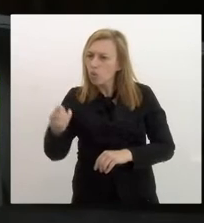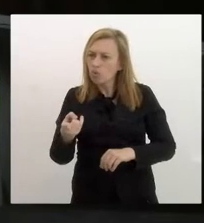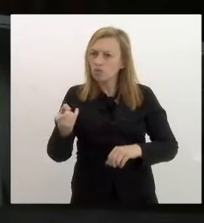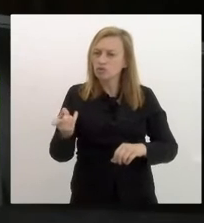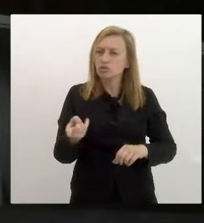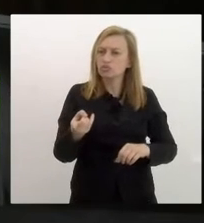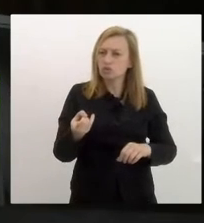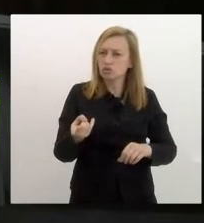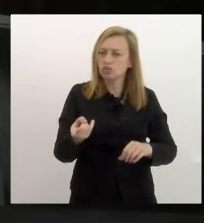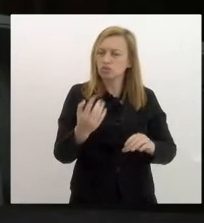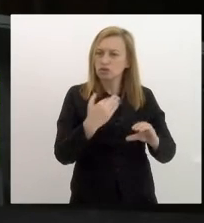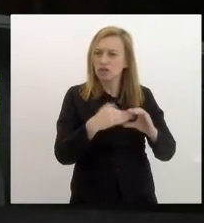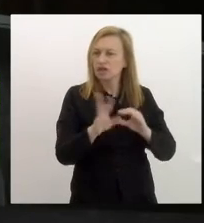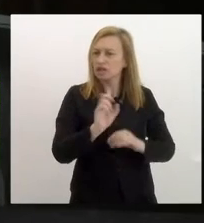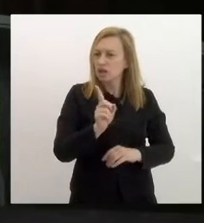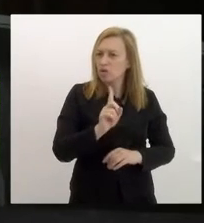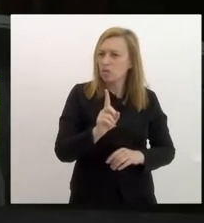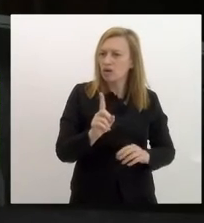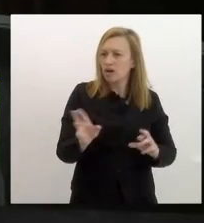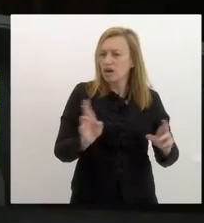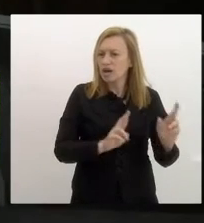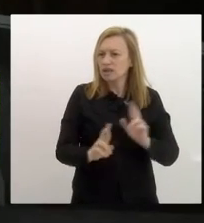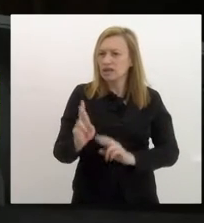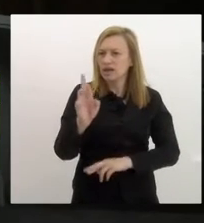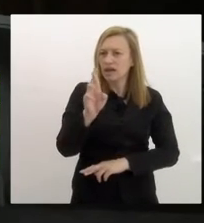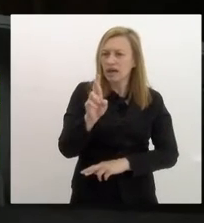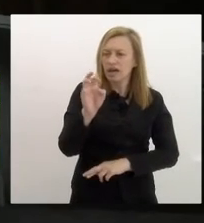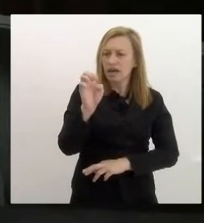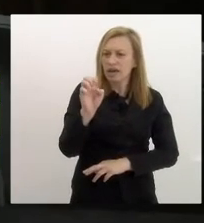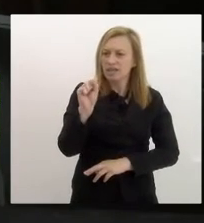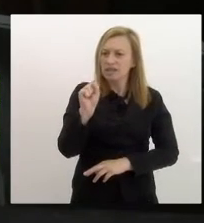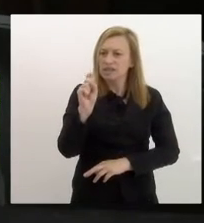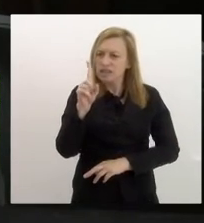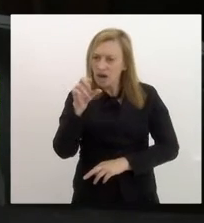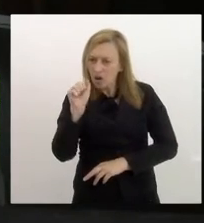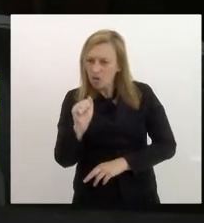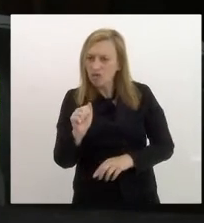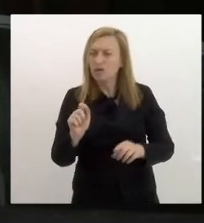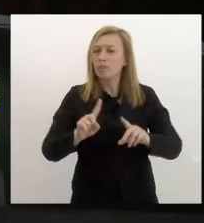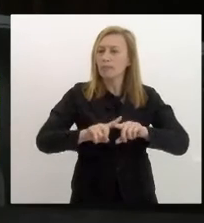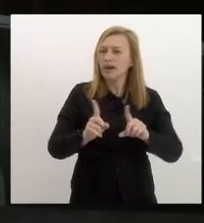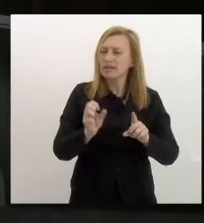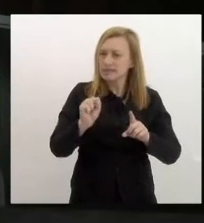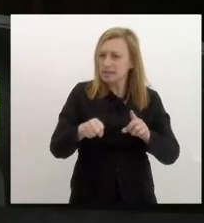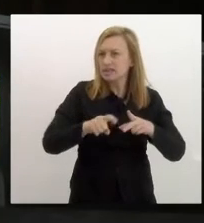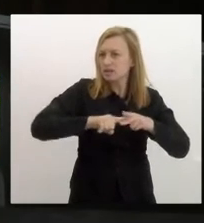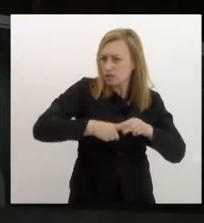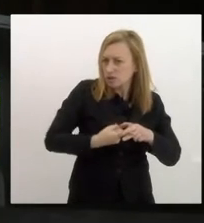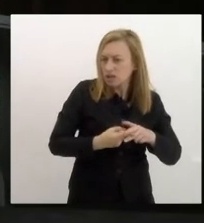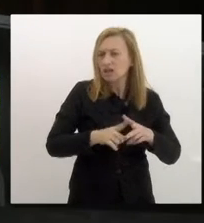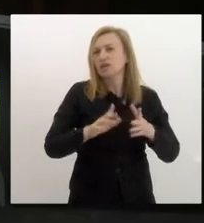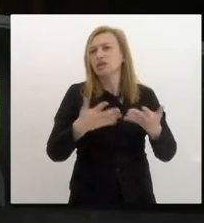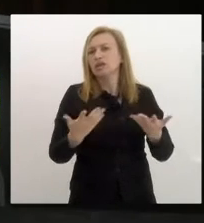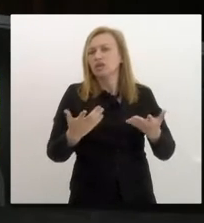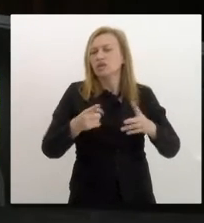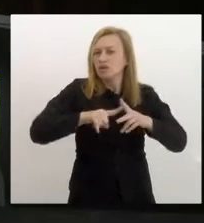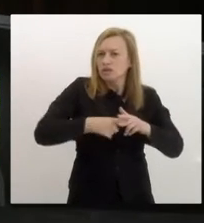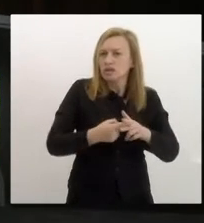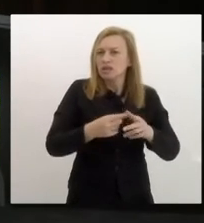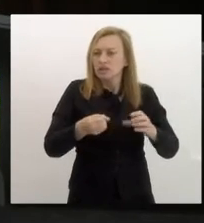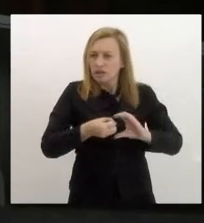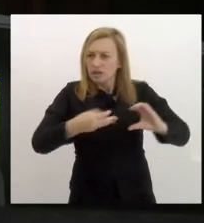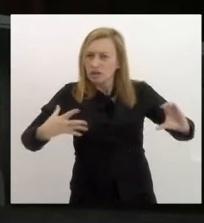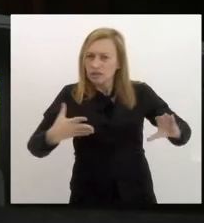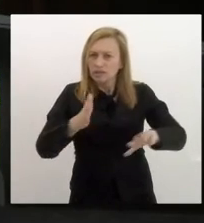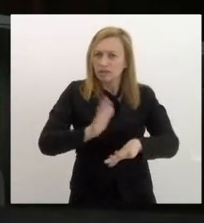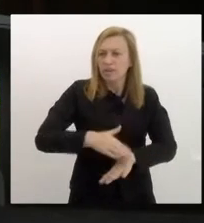que não é com relação a ressalva é com relação aos ajustes que eventualmente nós vamos fazer os ajustes tem uma característica muito